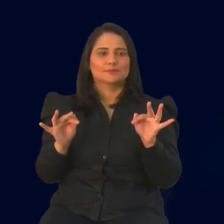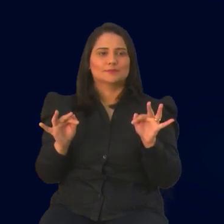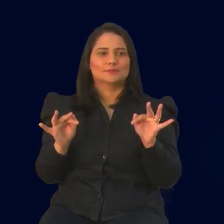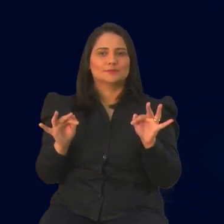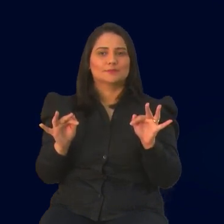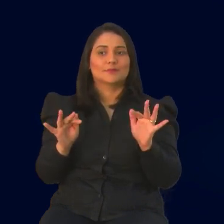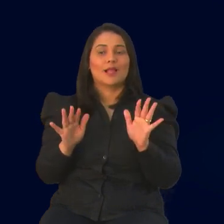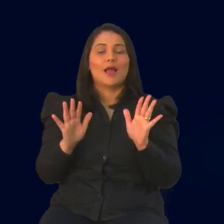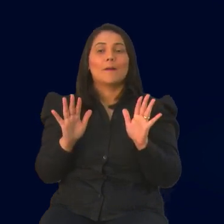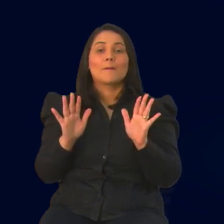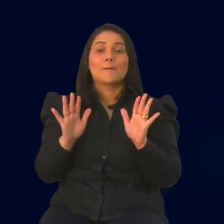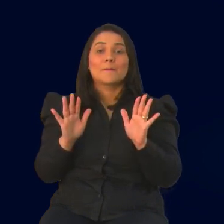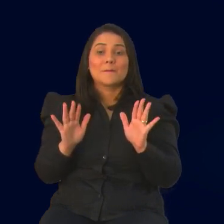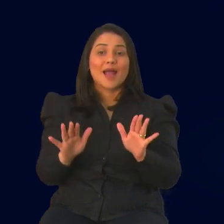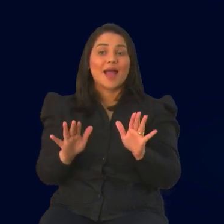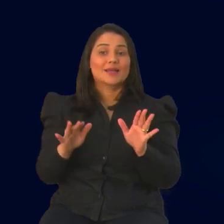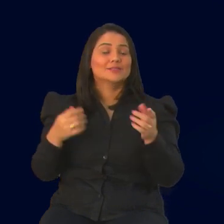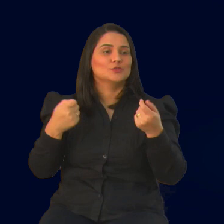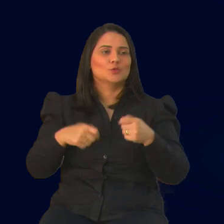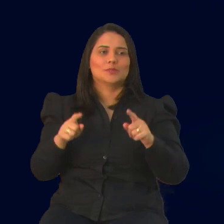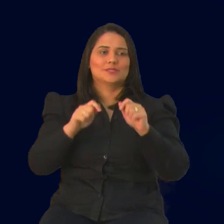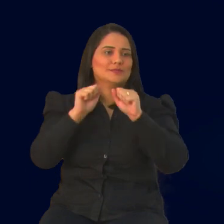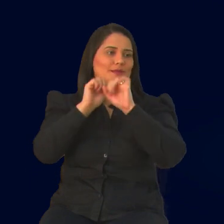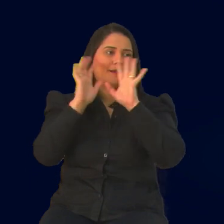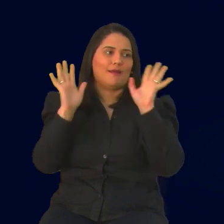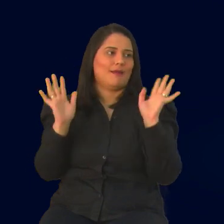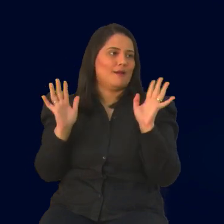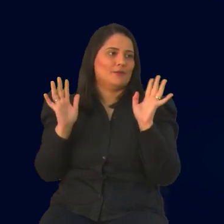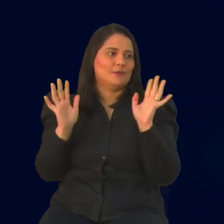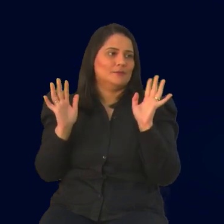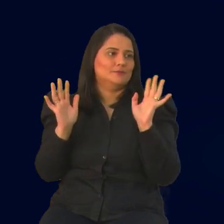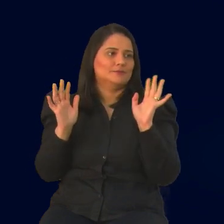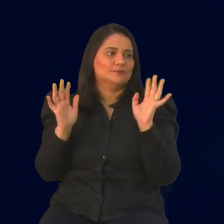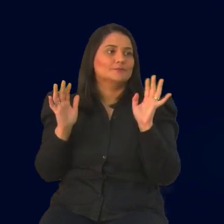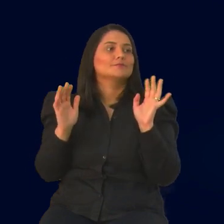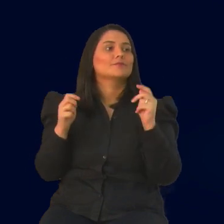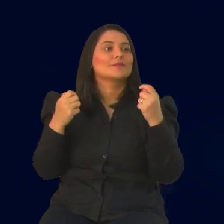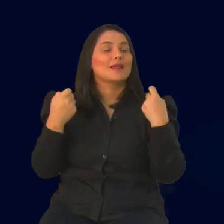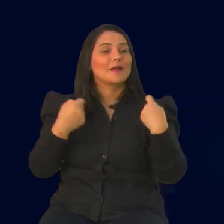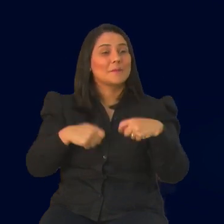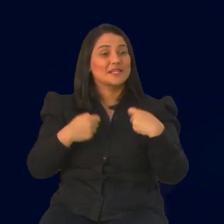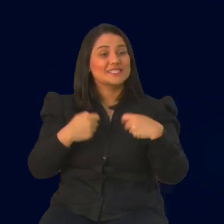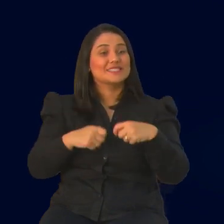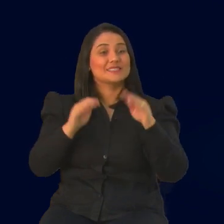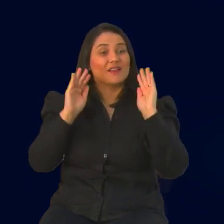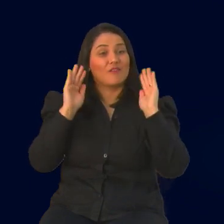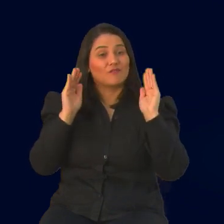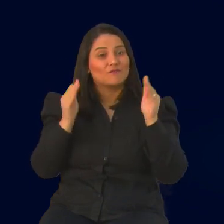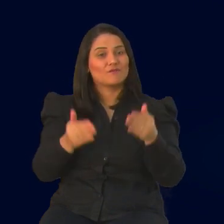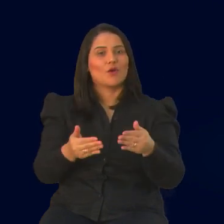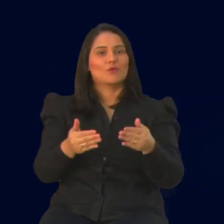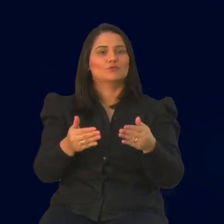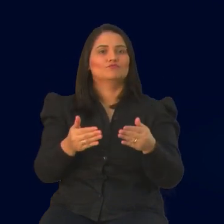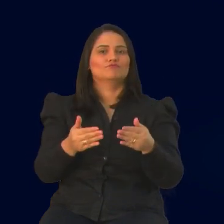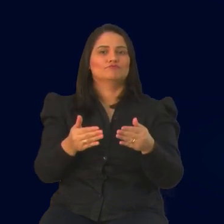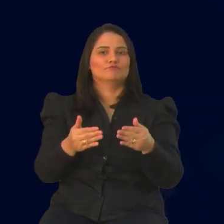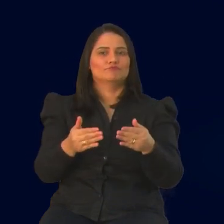Mas não basta estar claro. A sua mensagem precisa ser específica.